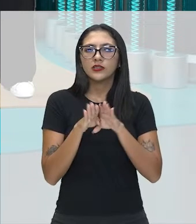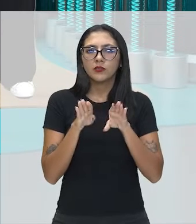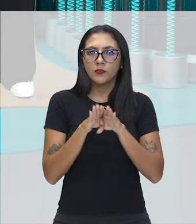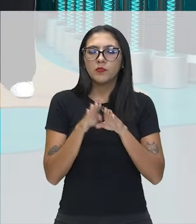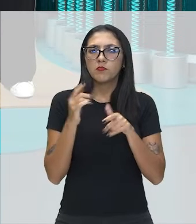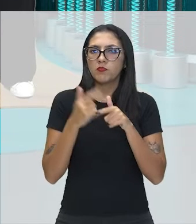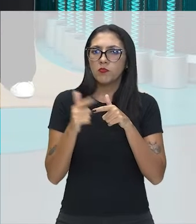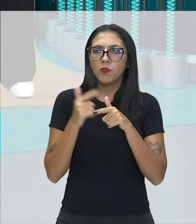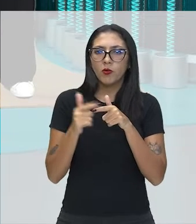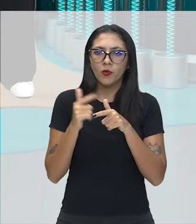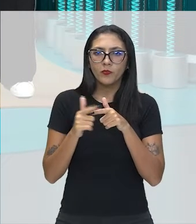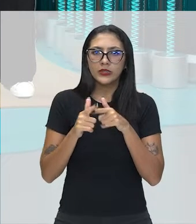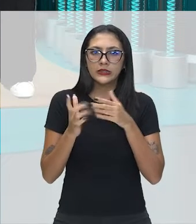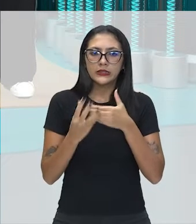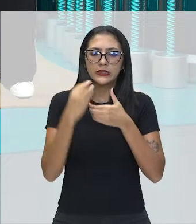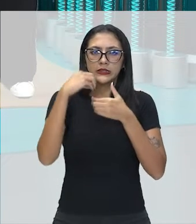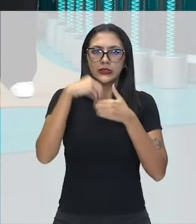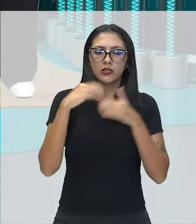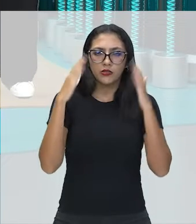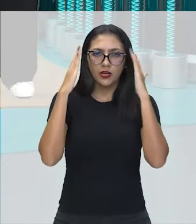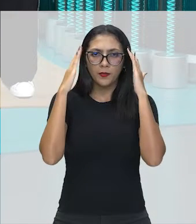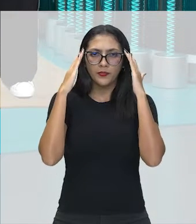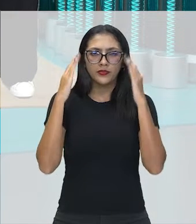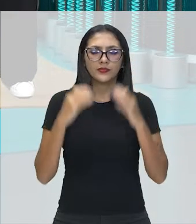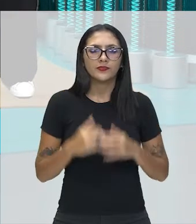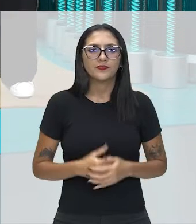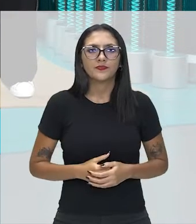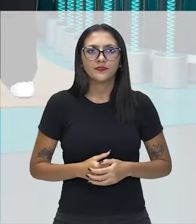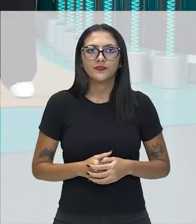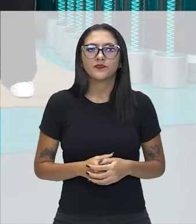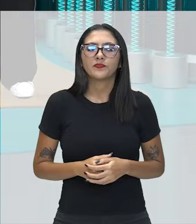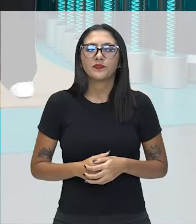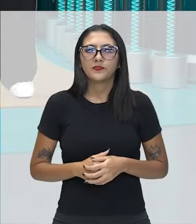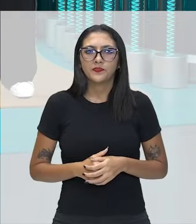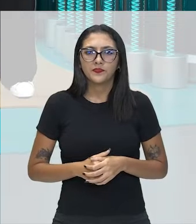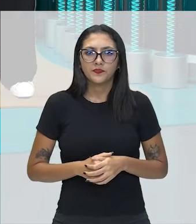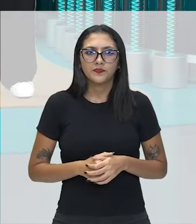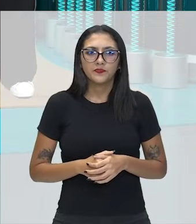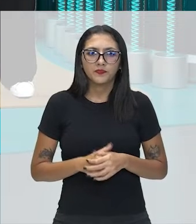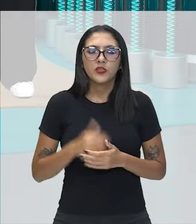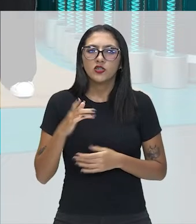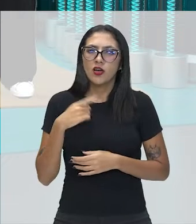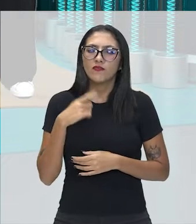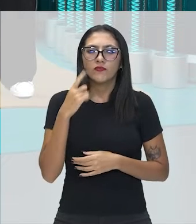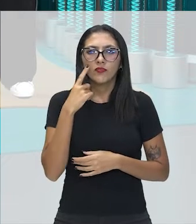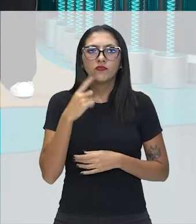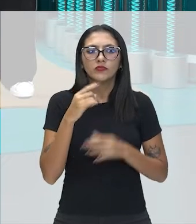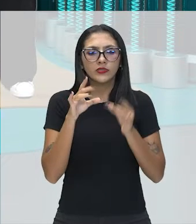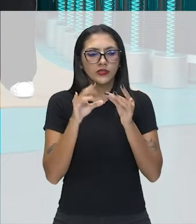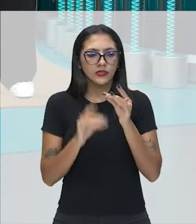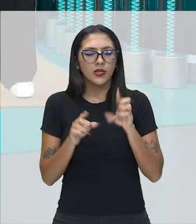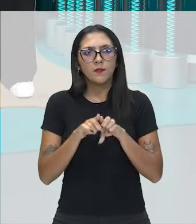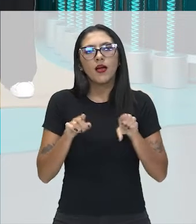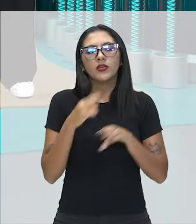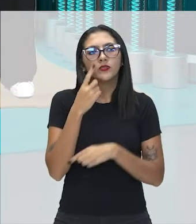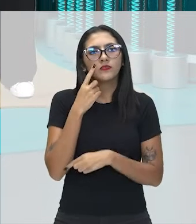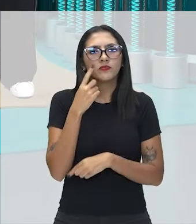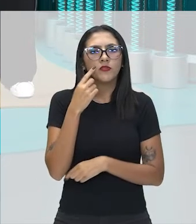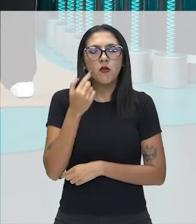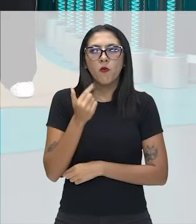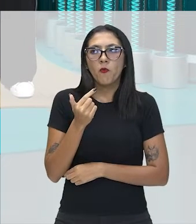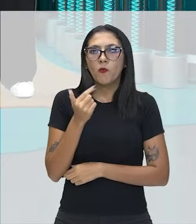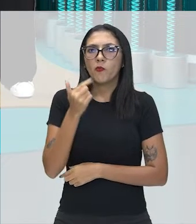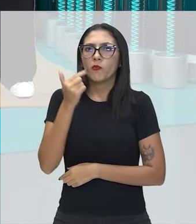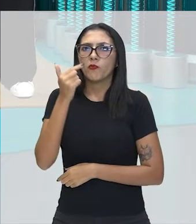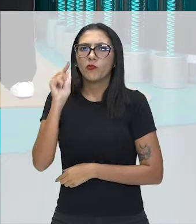esse pode ser, sim, um sinal. E agora, a gente já falou algumas coisas, mas vamos ver quais outras causas, né,